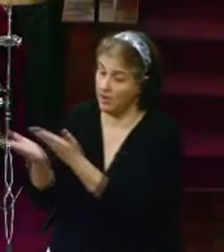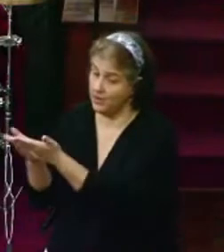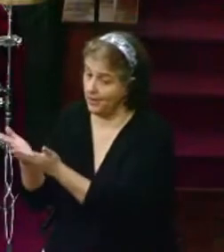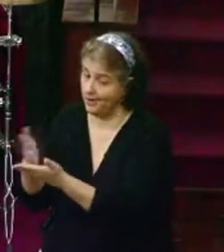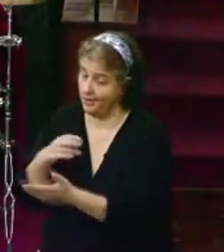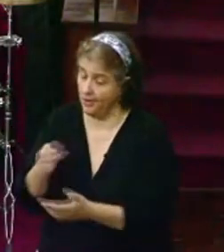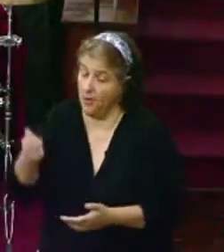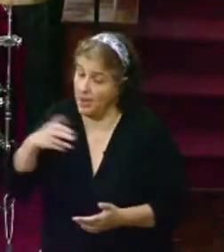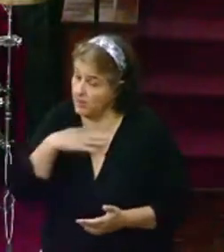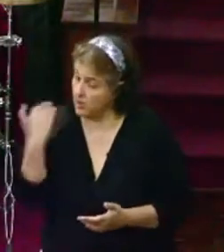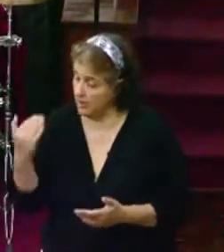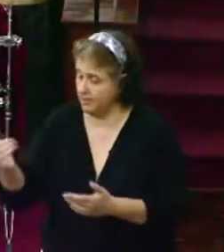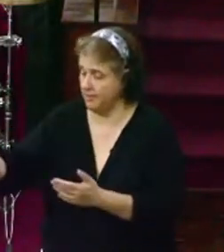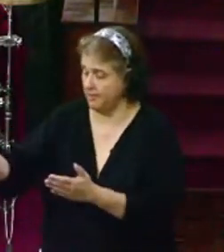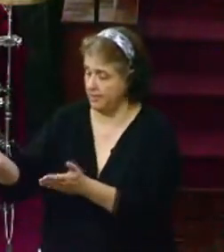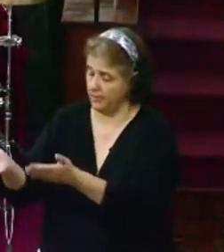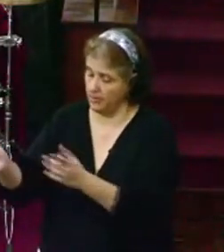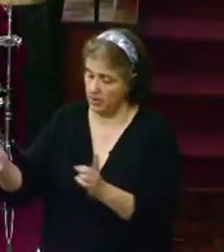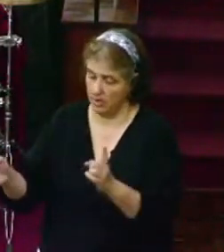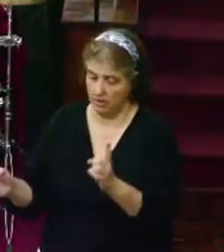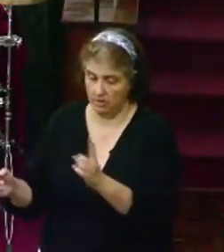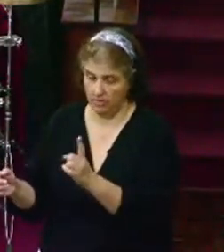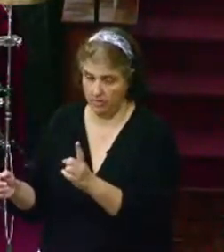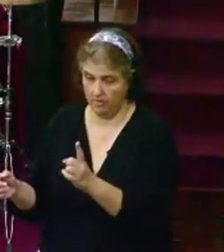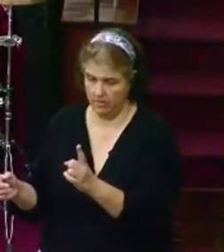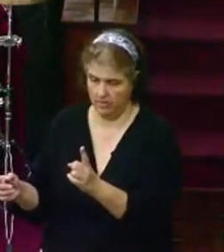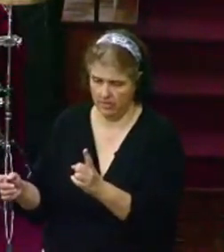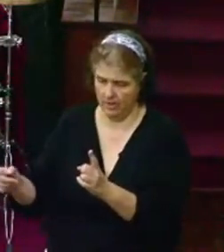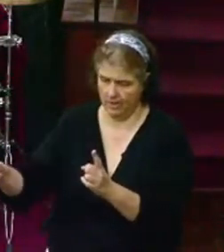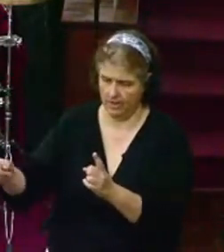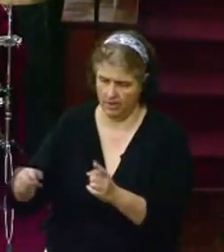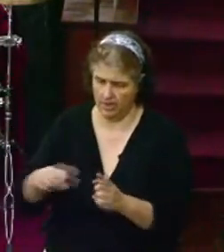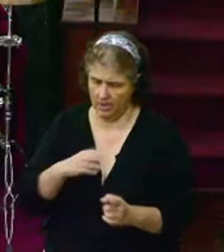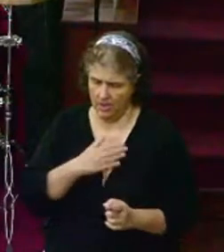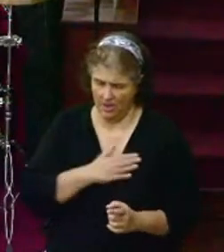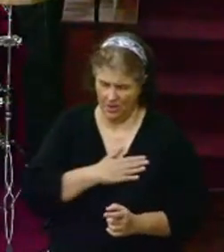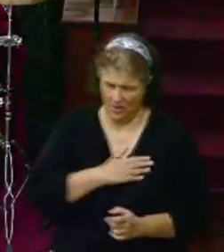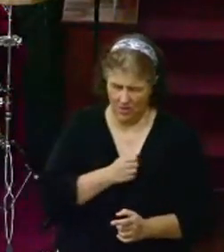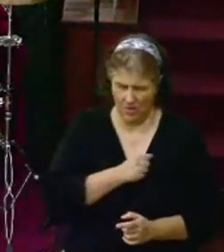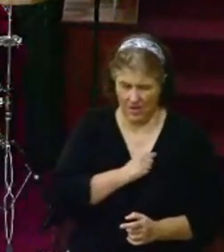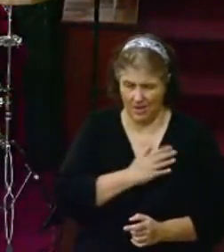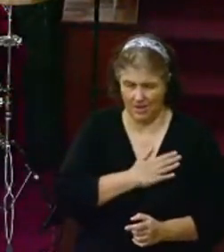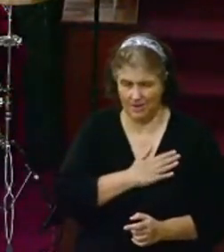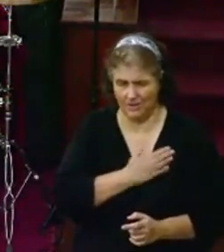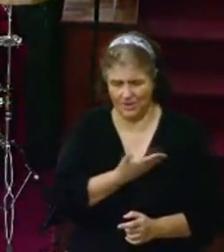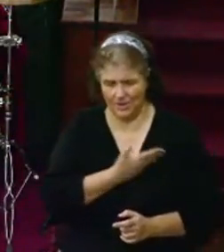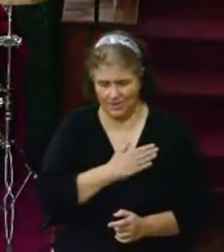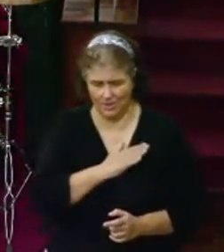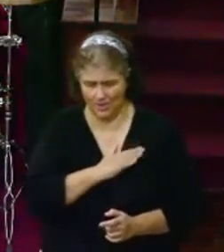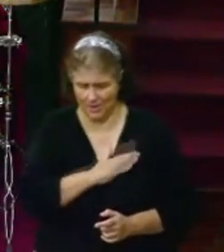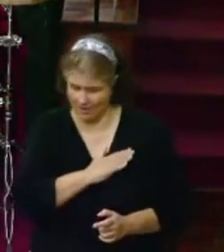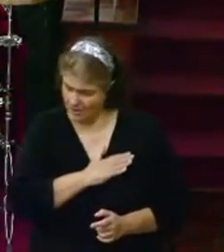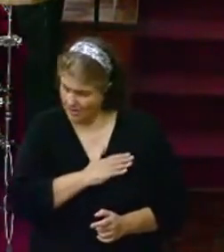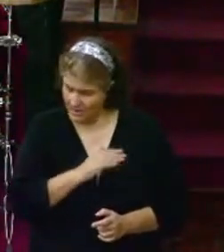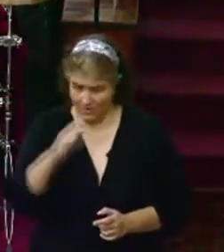grave. Mas, de repente, o coração daquele centurião é tomado de uma consciência que ele